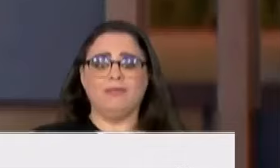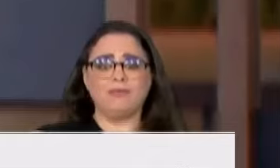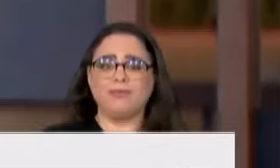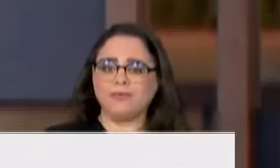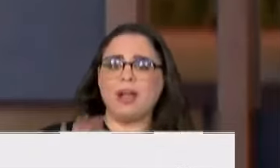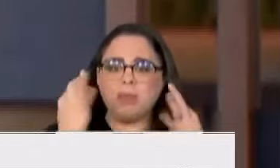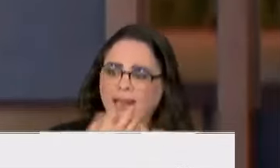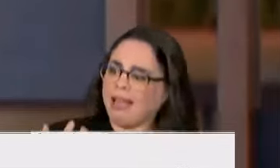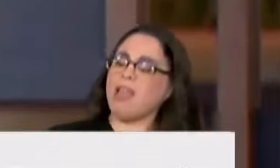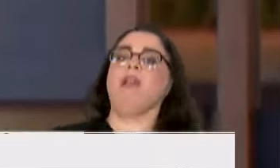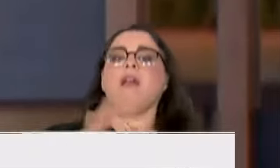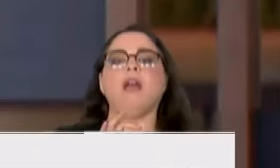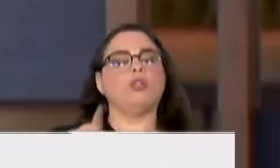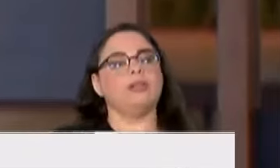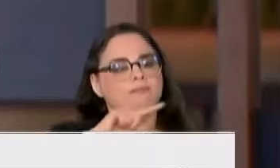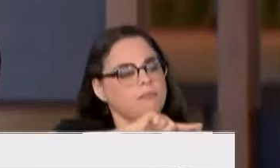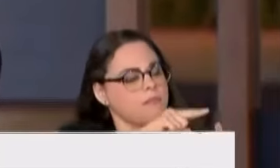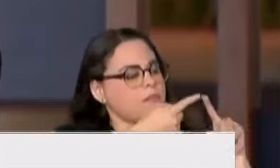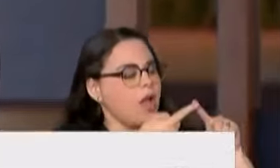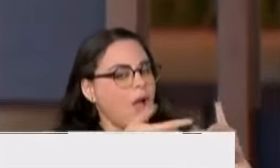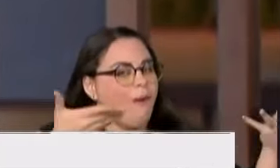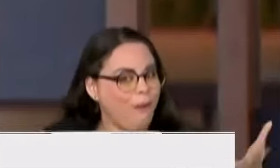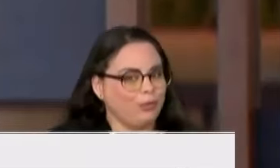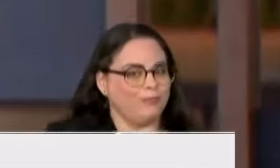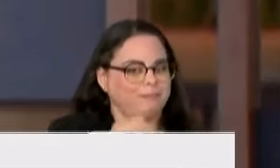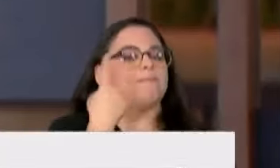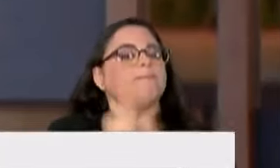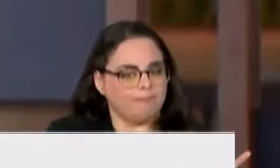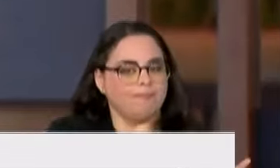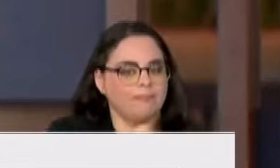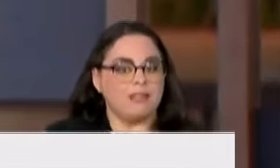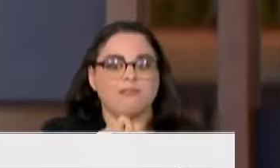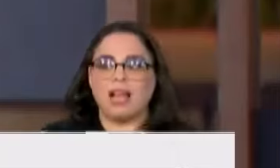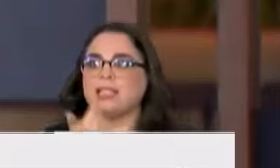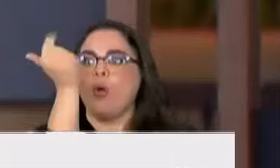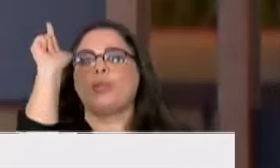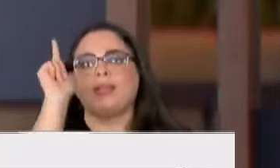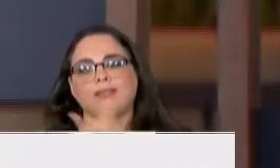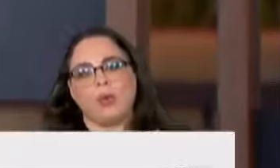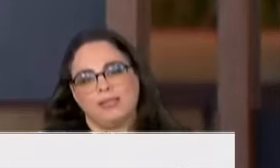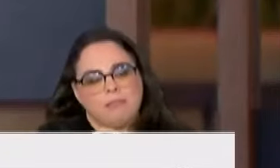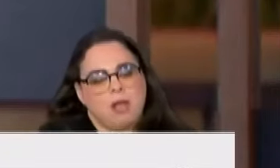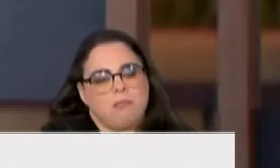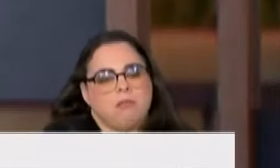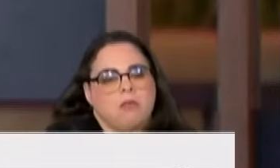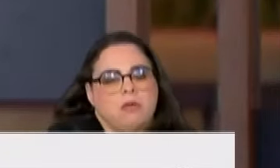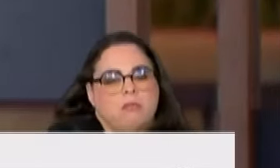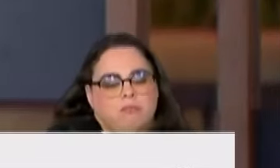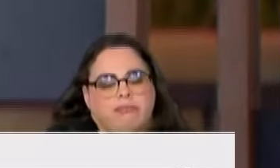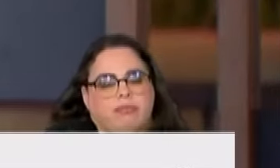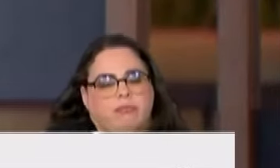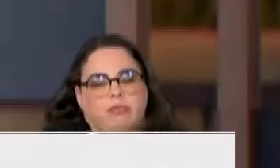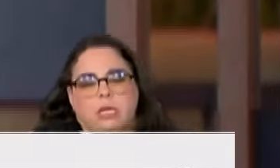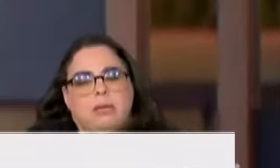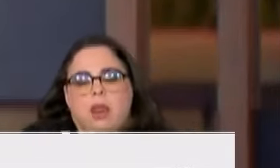famílias. Evidentemente, nós não podemos combinar uma coisa hoje aqui e ser executada ipsi literis pelos próximos dias, pelas